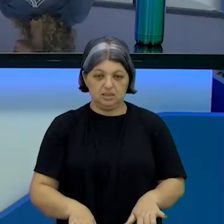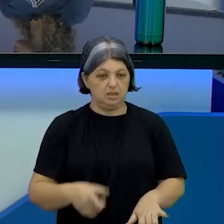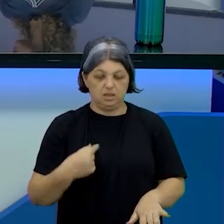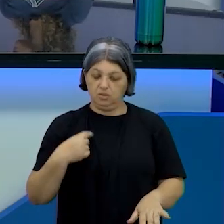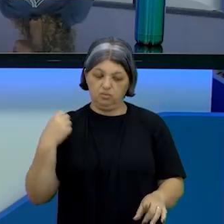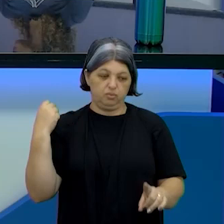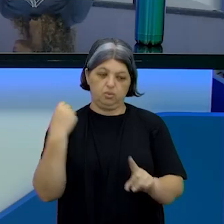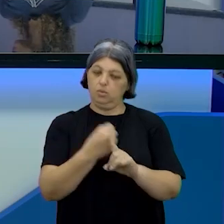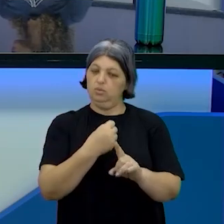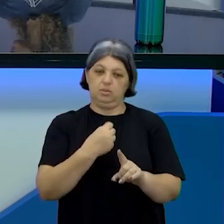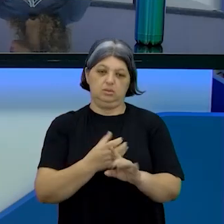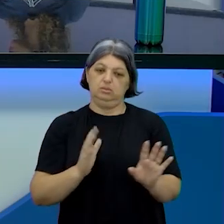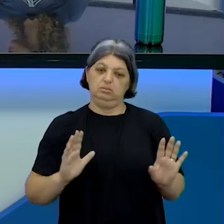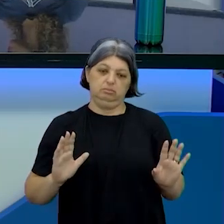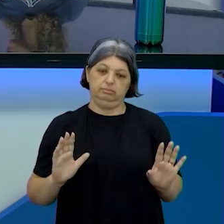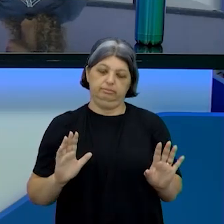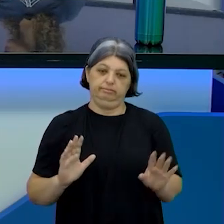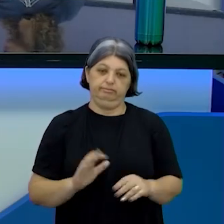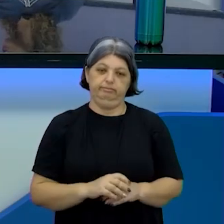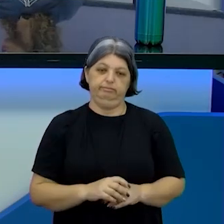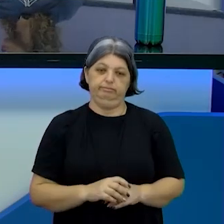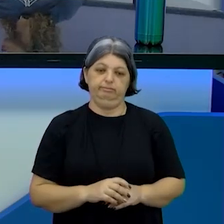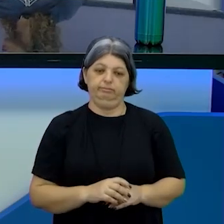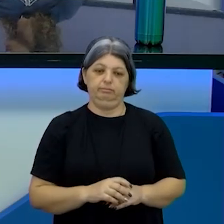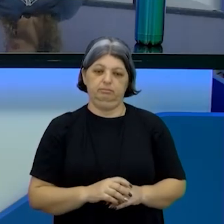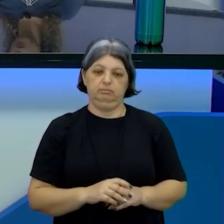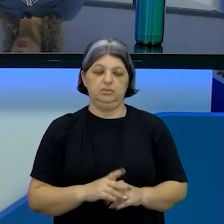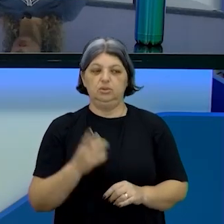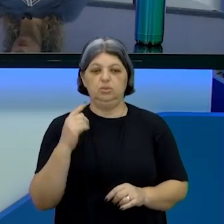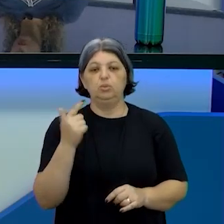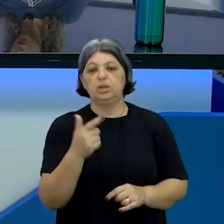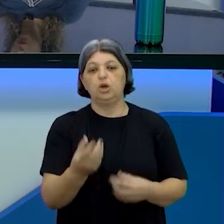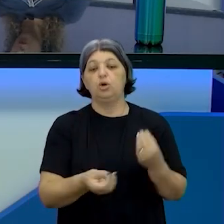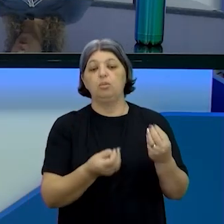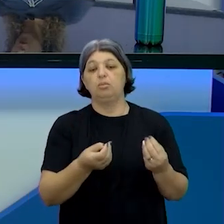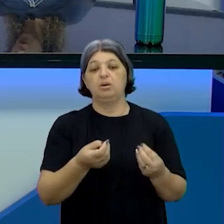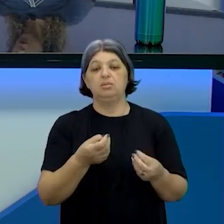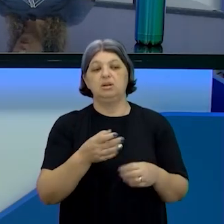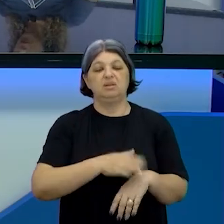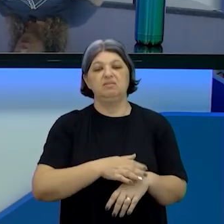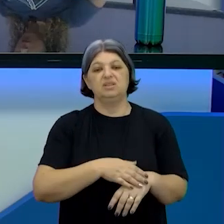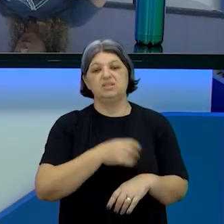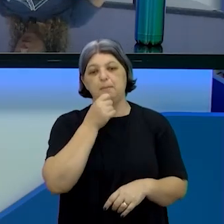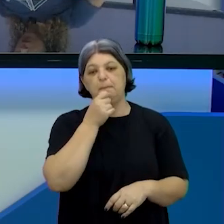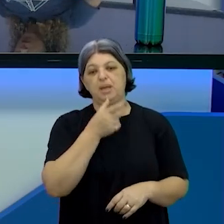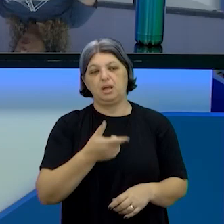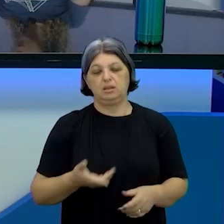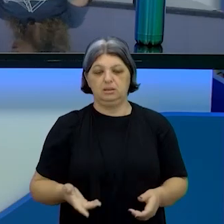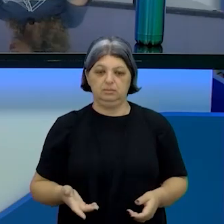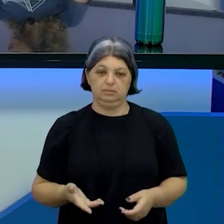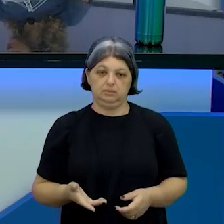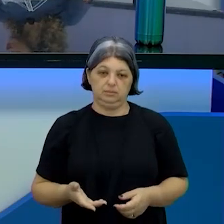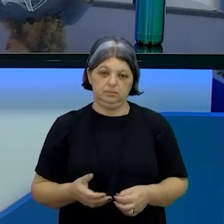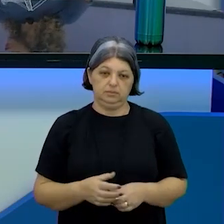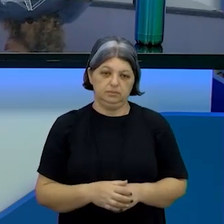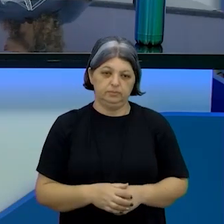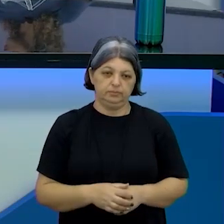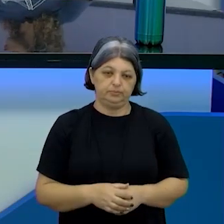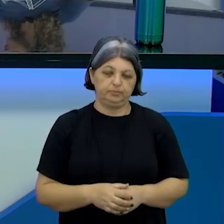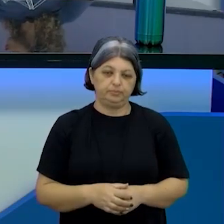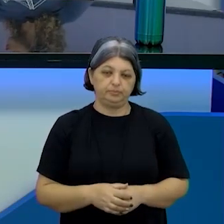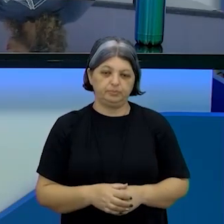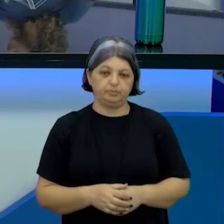argumento, aí desculpa, transcendeu. Por causa de uma piada, um tapa, eu acho que é ainda mais em algo que está